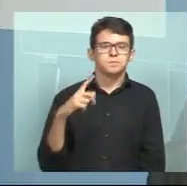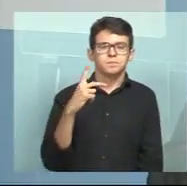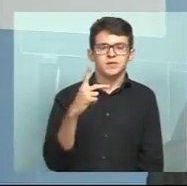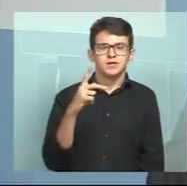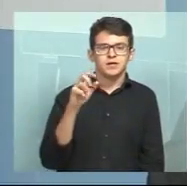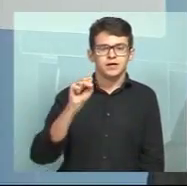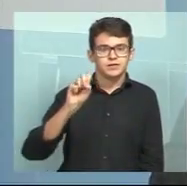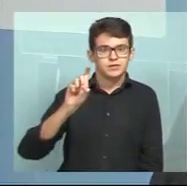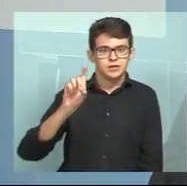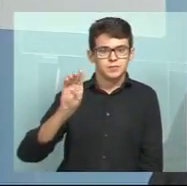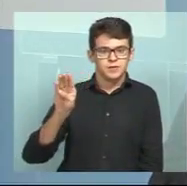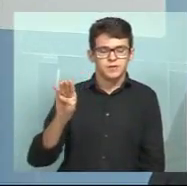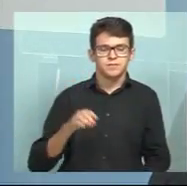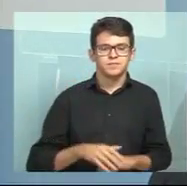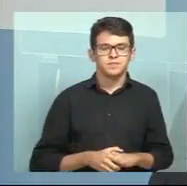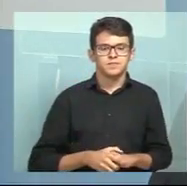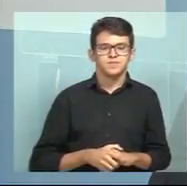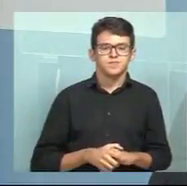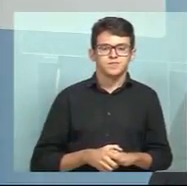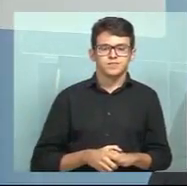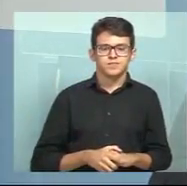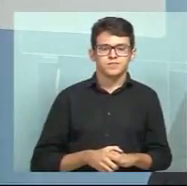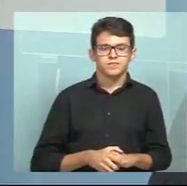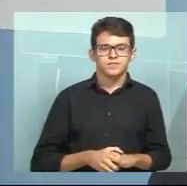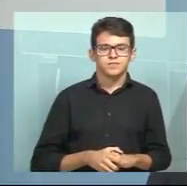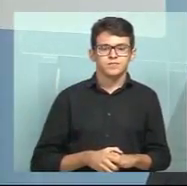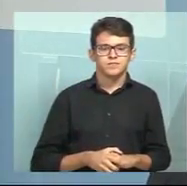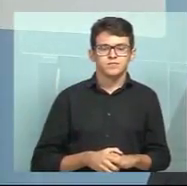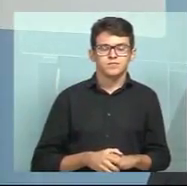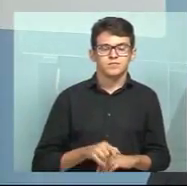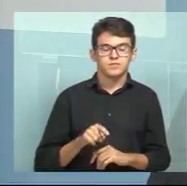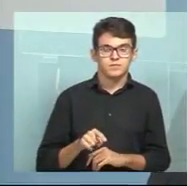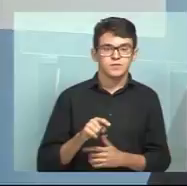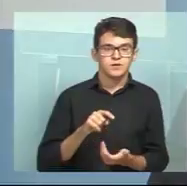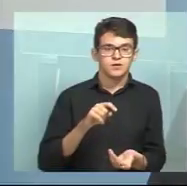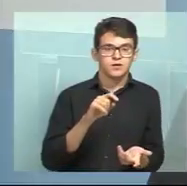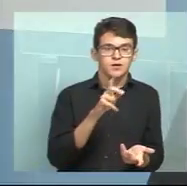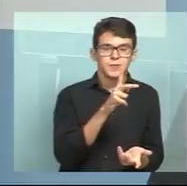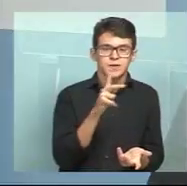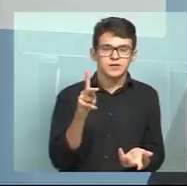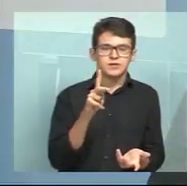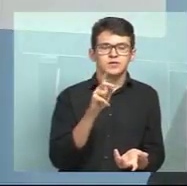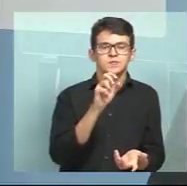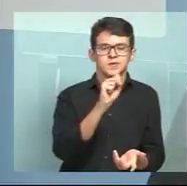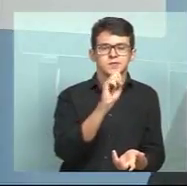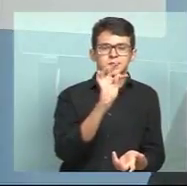Pois é, a Carmen Lúcia vai botar em pauta,